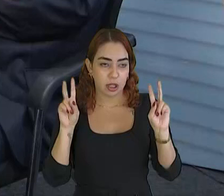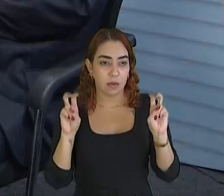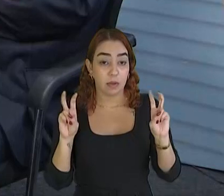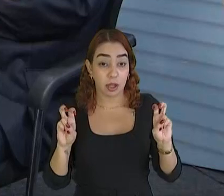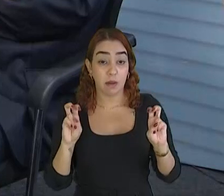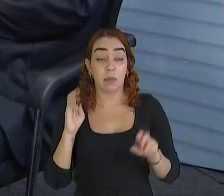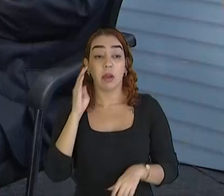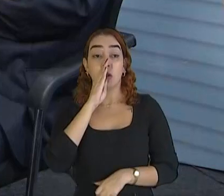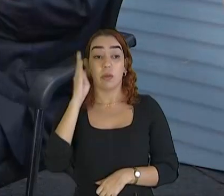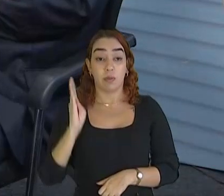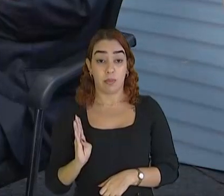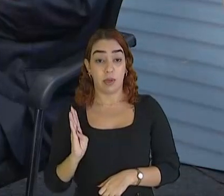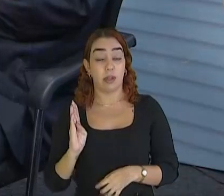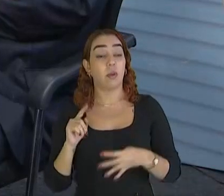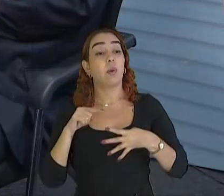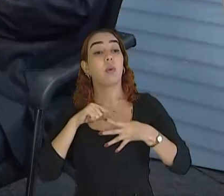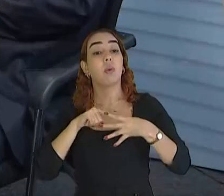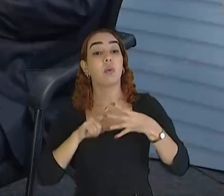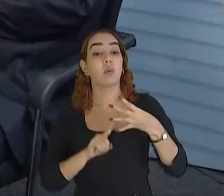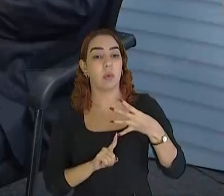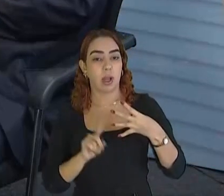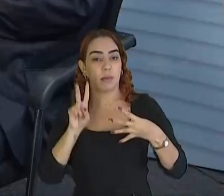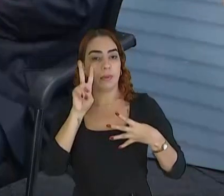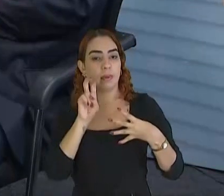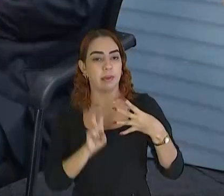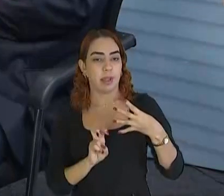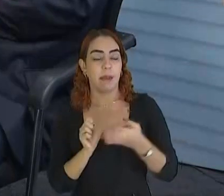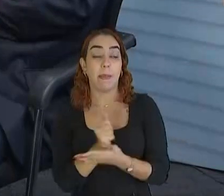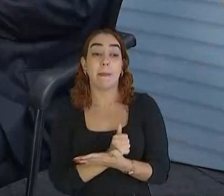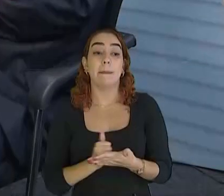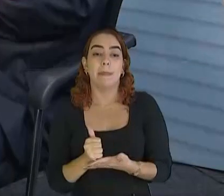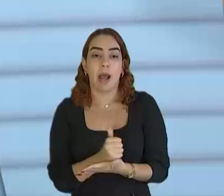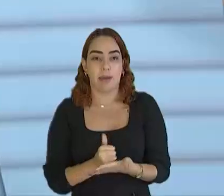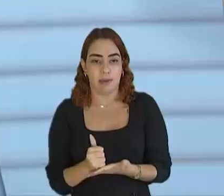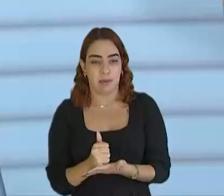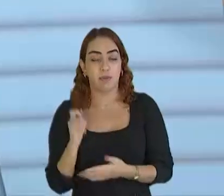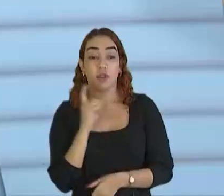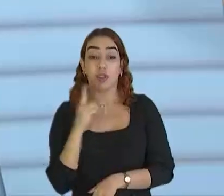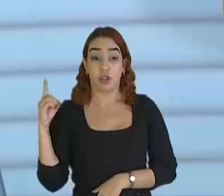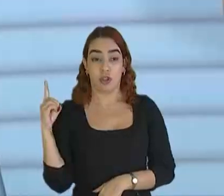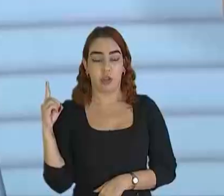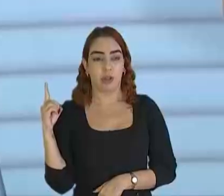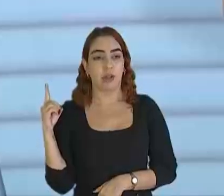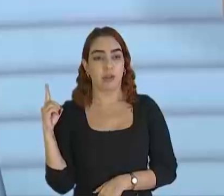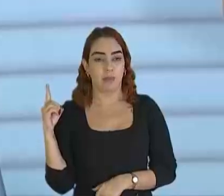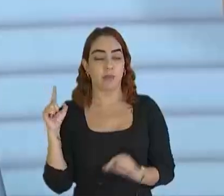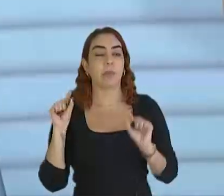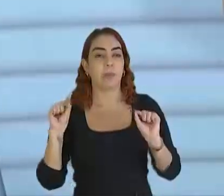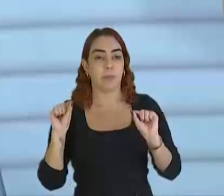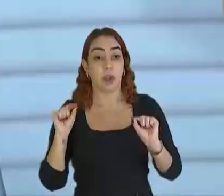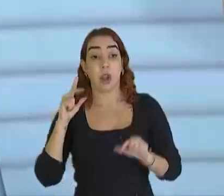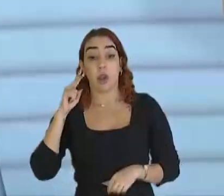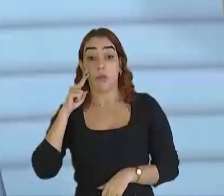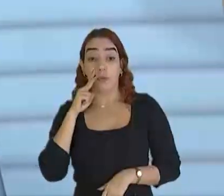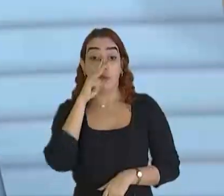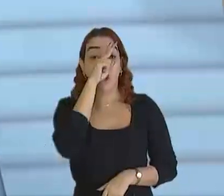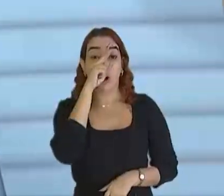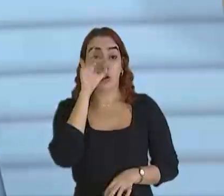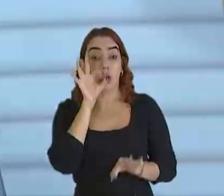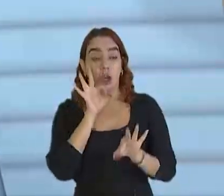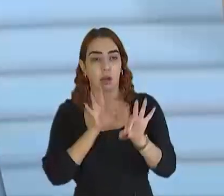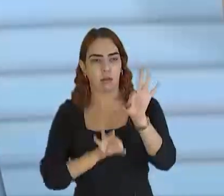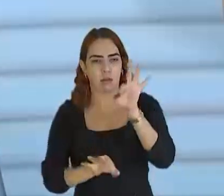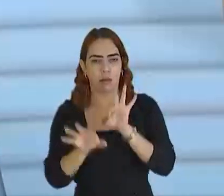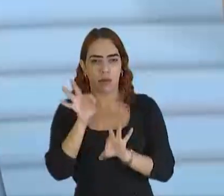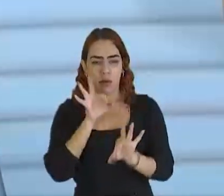Brasil, são quatro grandes móveis, né? Quatro grandes pilares que a extrema-direita se utiliza muito, né? O de força e ordem, a ideia